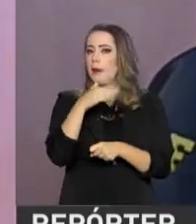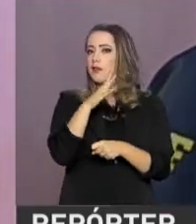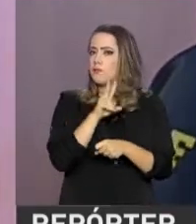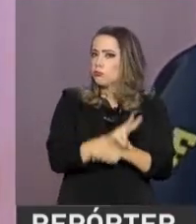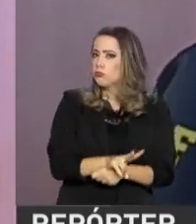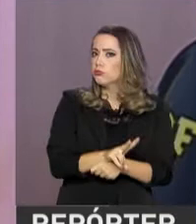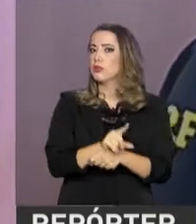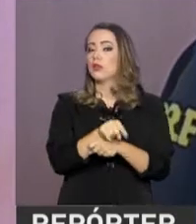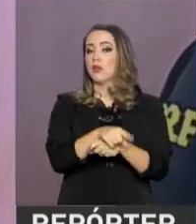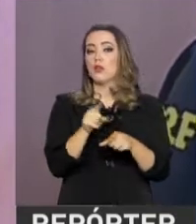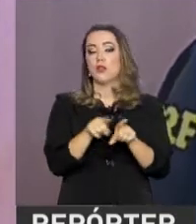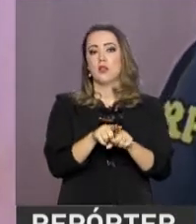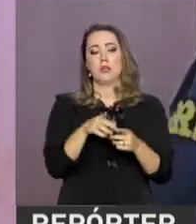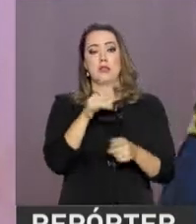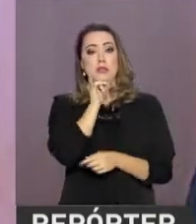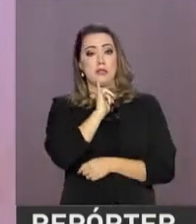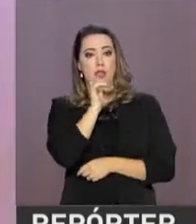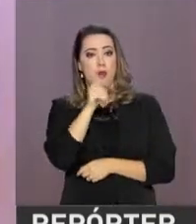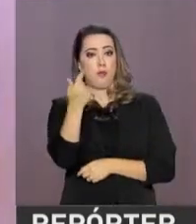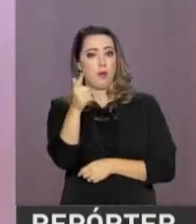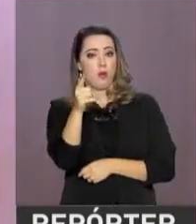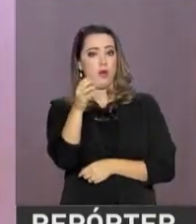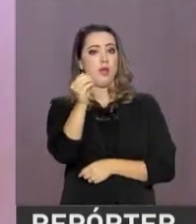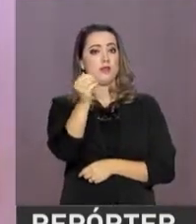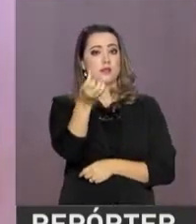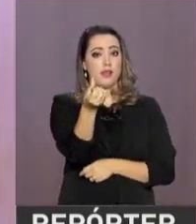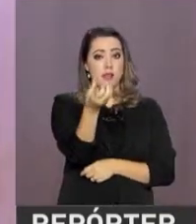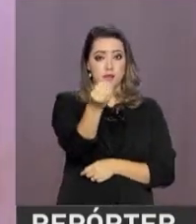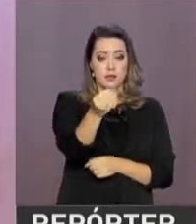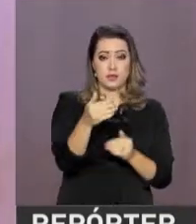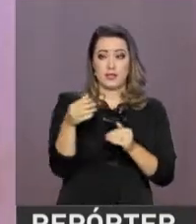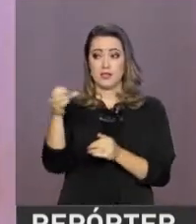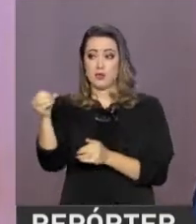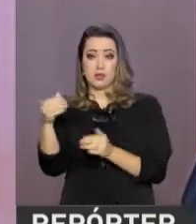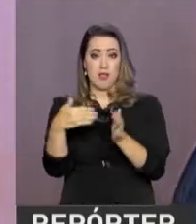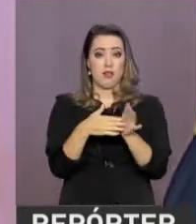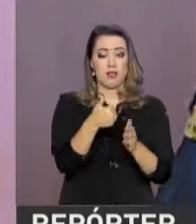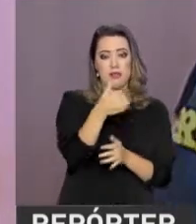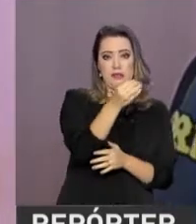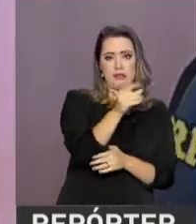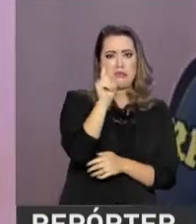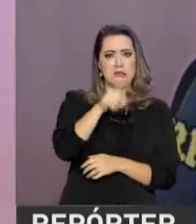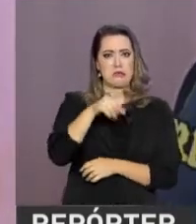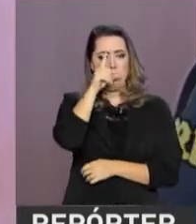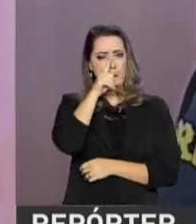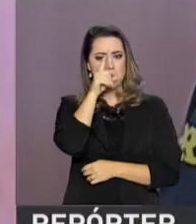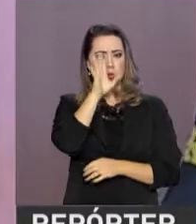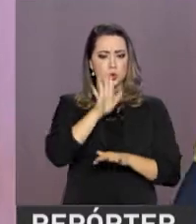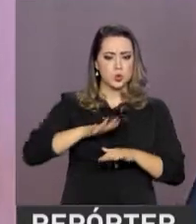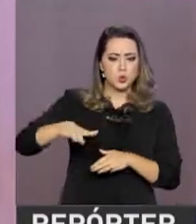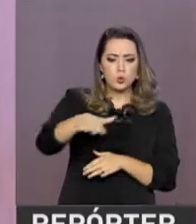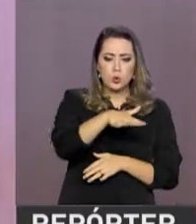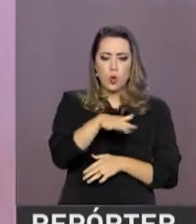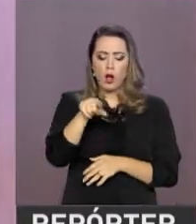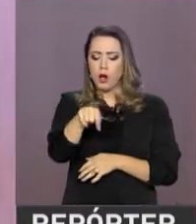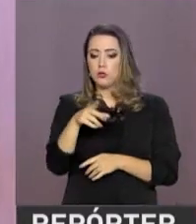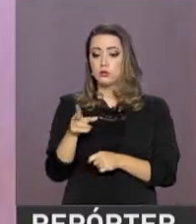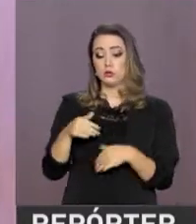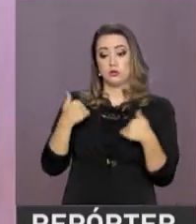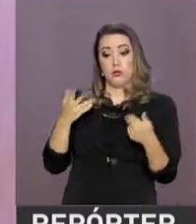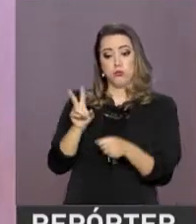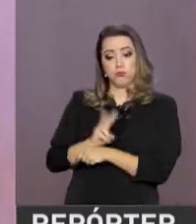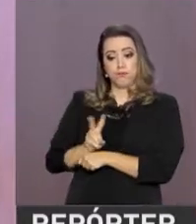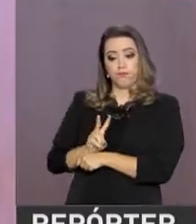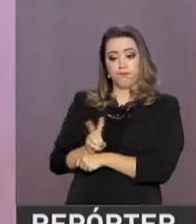em goiás na zero sessenta o trecho do quilômetro zero ao quilômetro 10 onde nós registrávamos em 2016